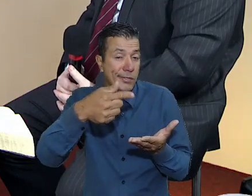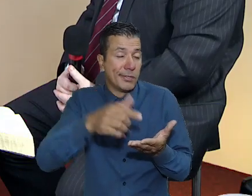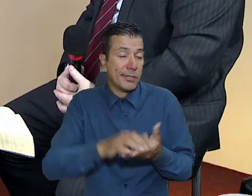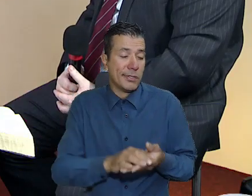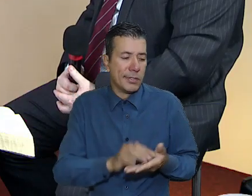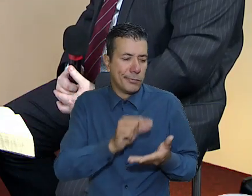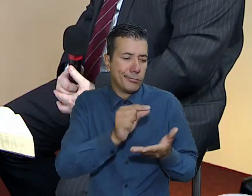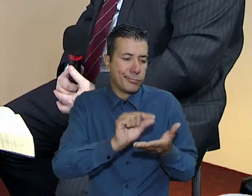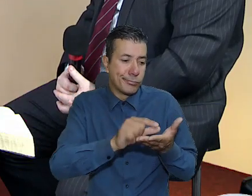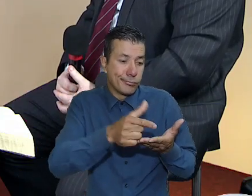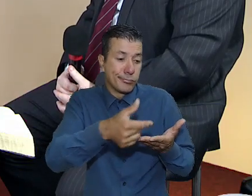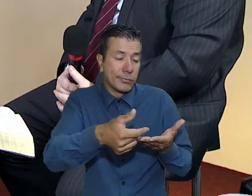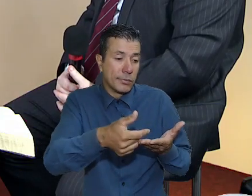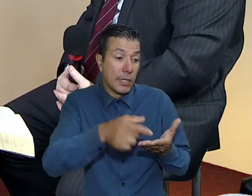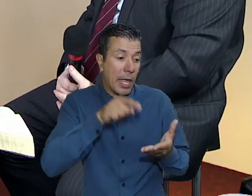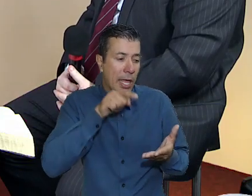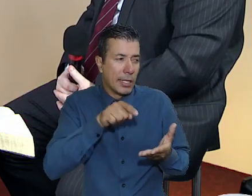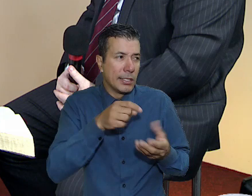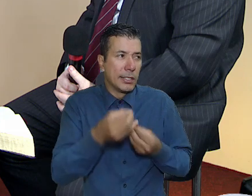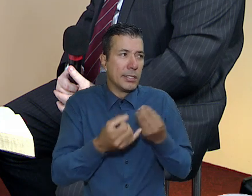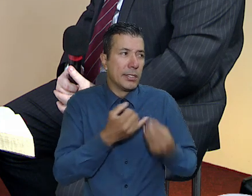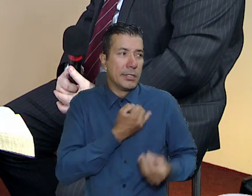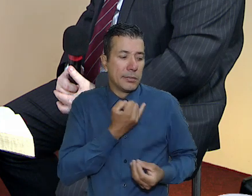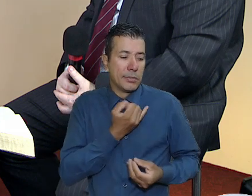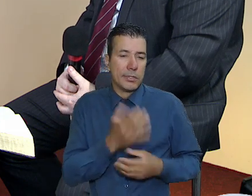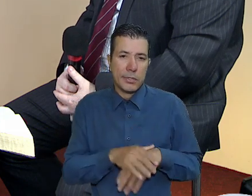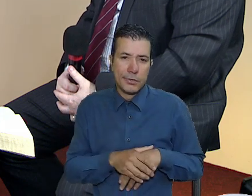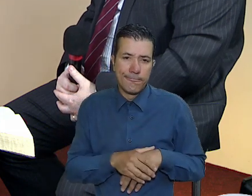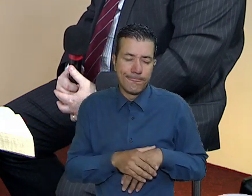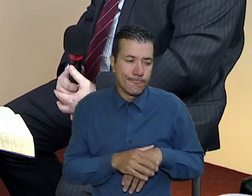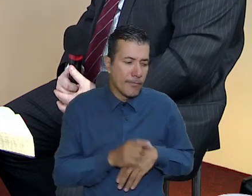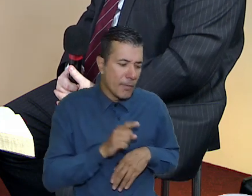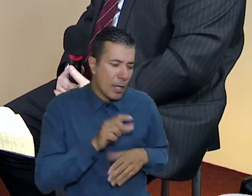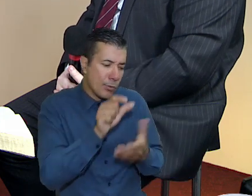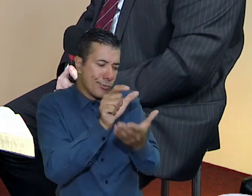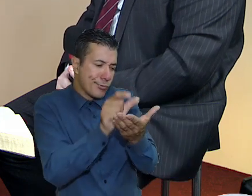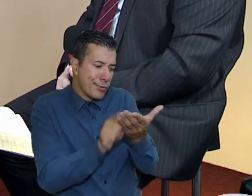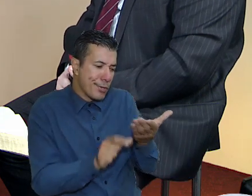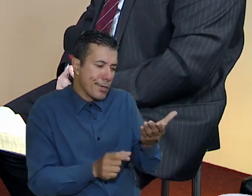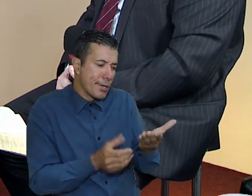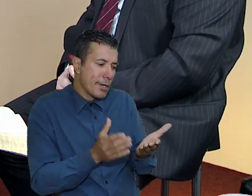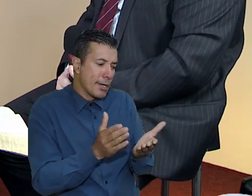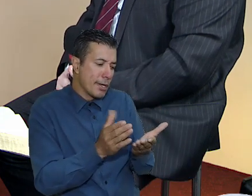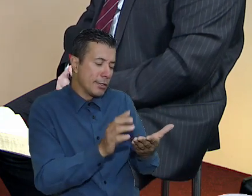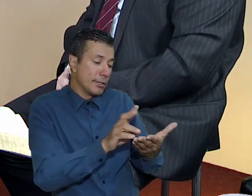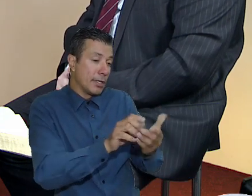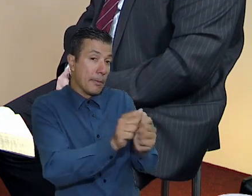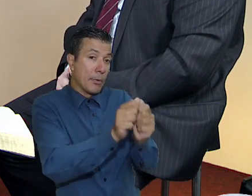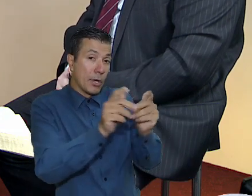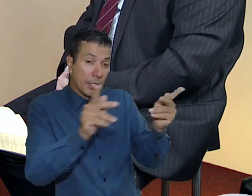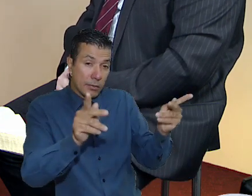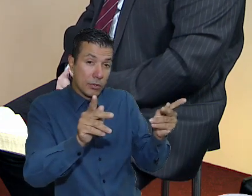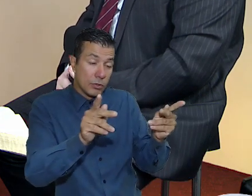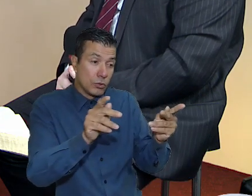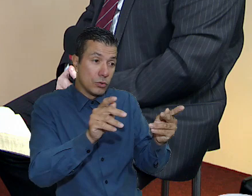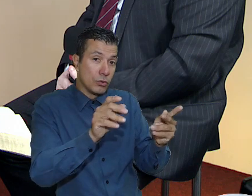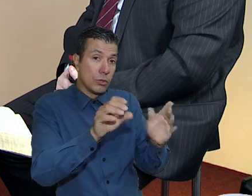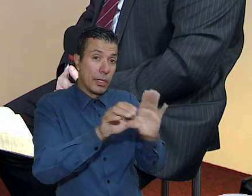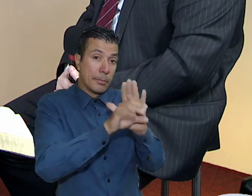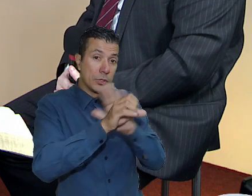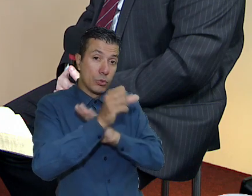nós. Aqui, pastor, é importante nós irmos ao texto bíblico uma vez mais, do livro de Apocalipse, agora capítulo